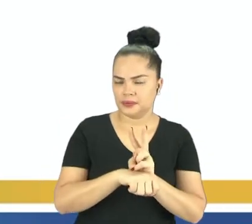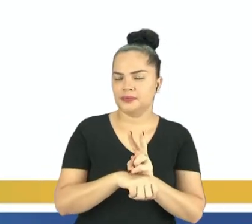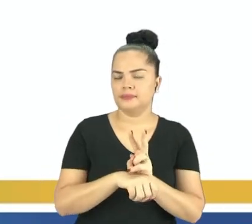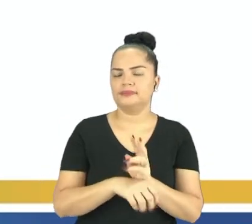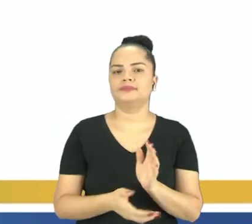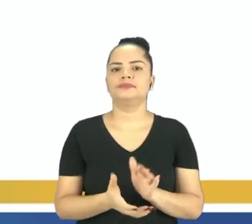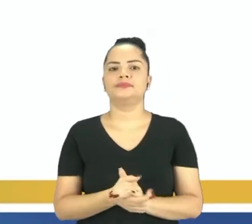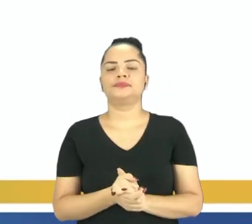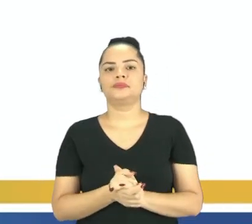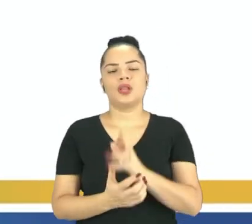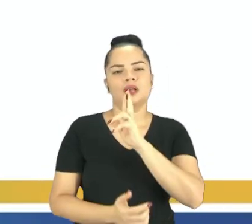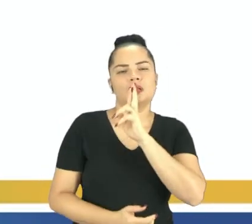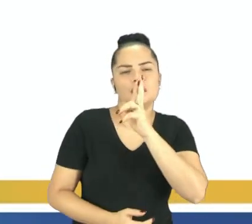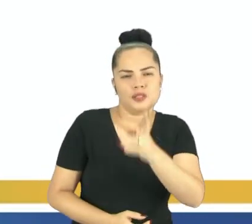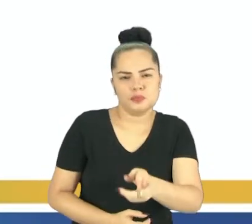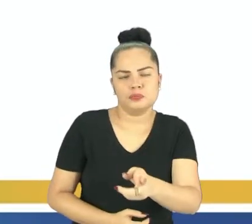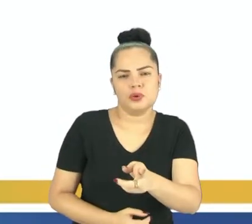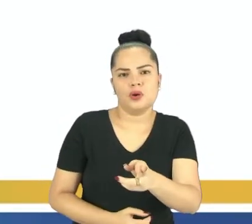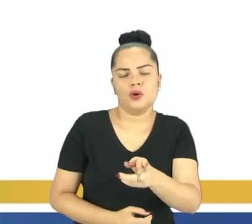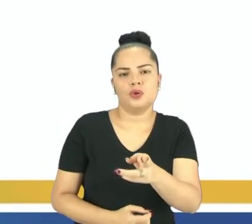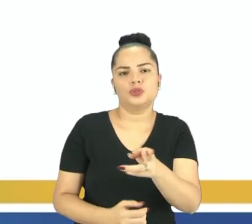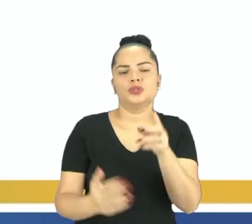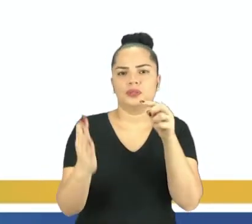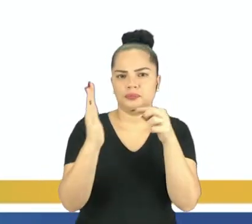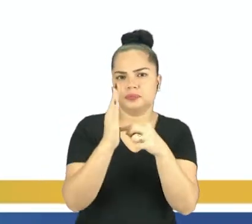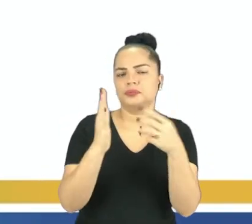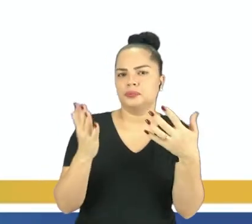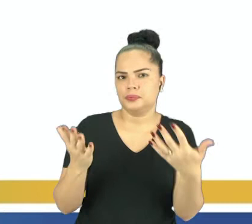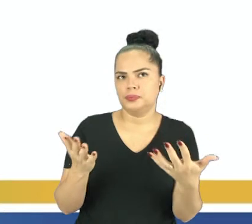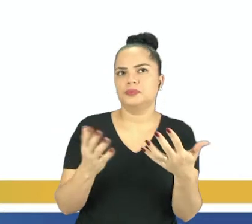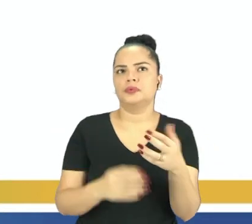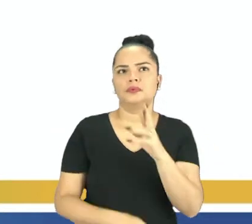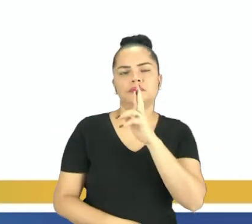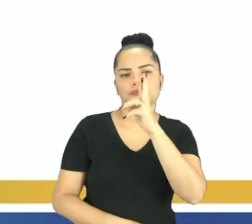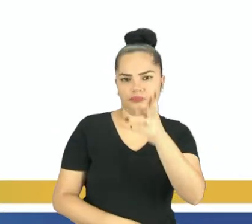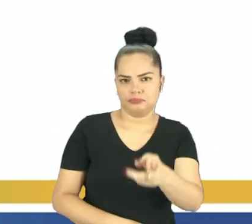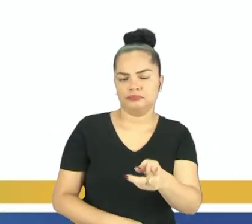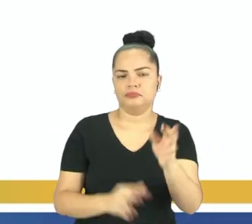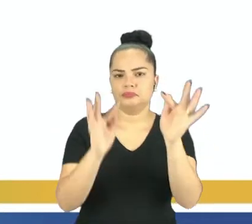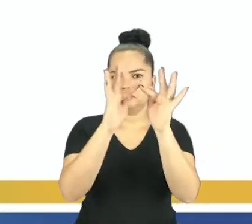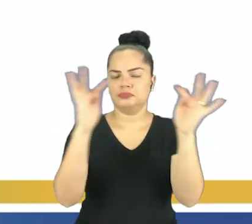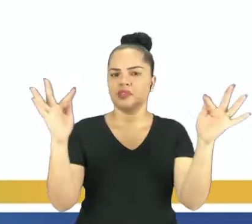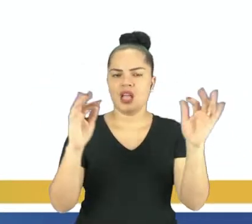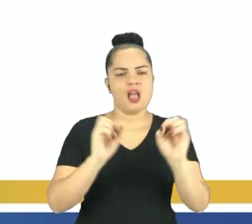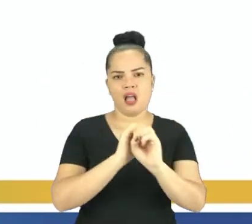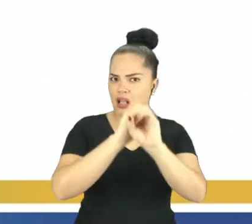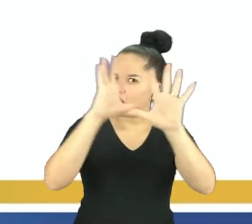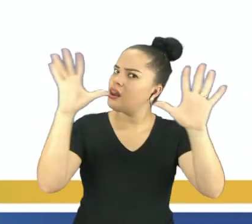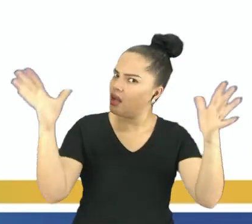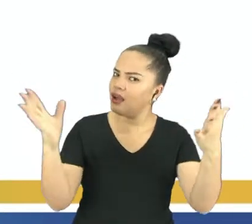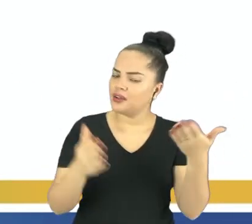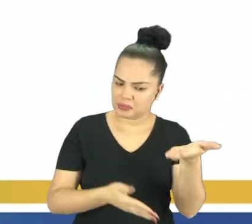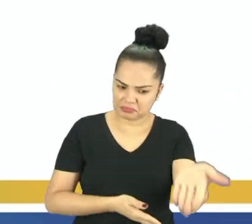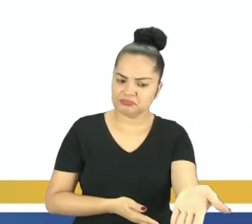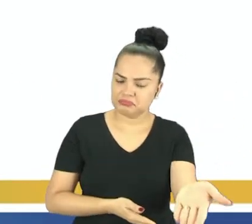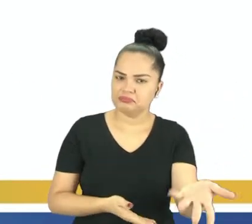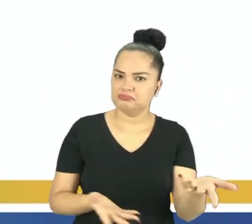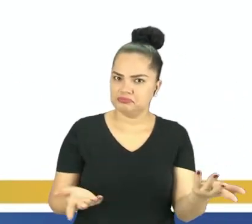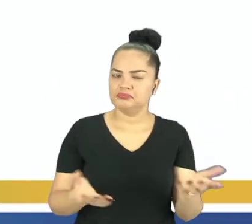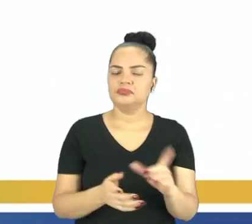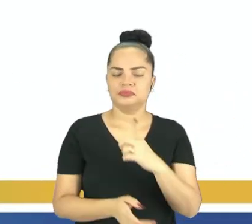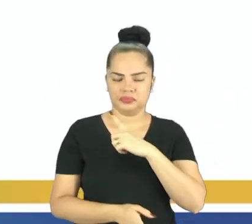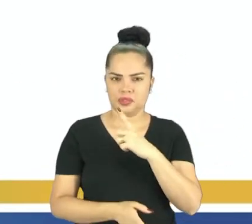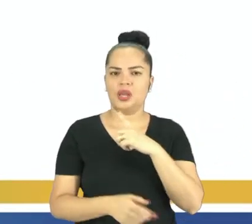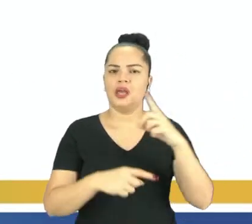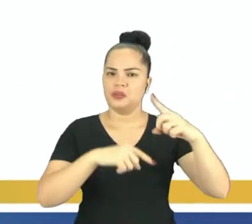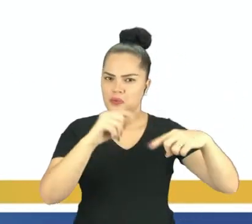respostas são, se for uma resposta positiva, sure, here you are. Claro, aqui está. Significa que você tem o